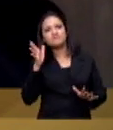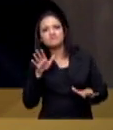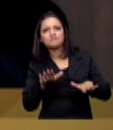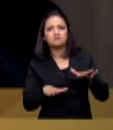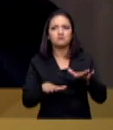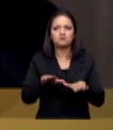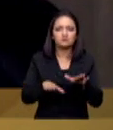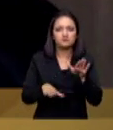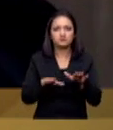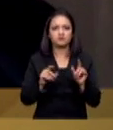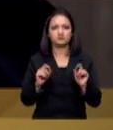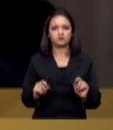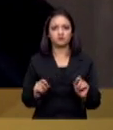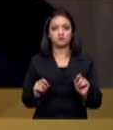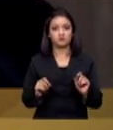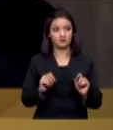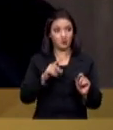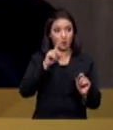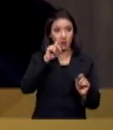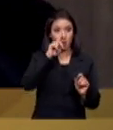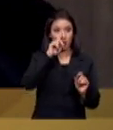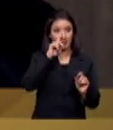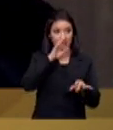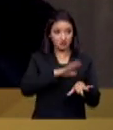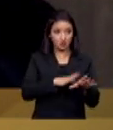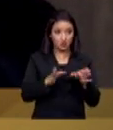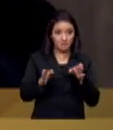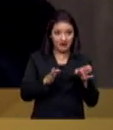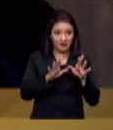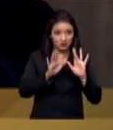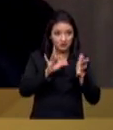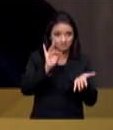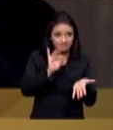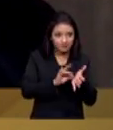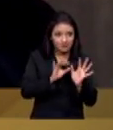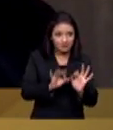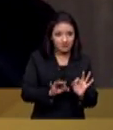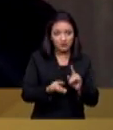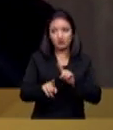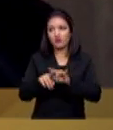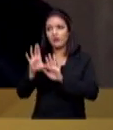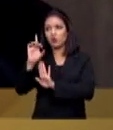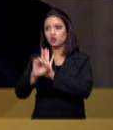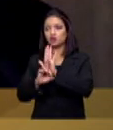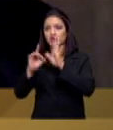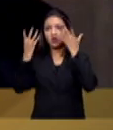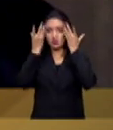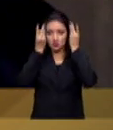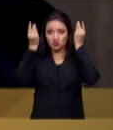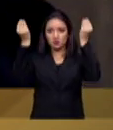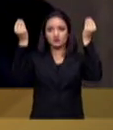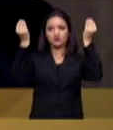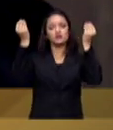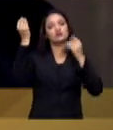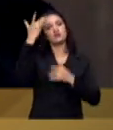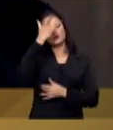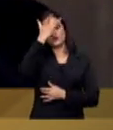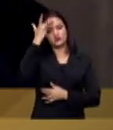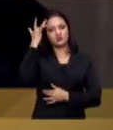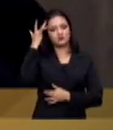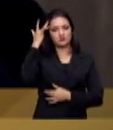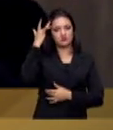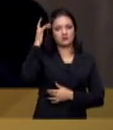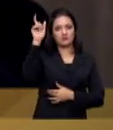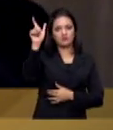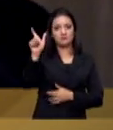entre os eventuais riscos do prazo fixado e o direito subjetivo da cidadã ou do